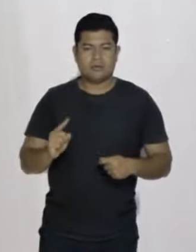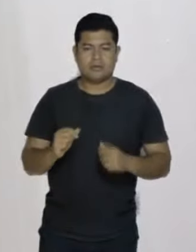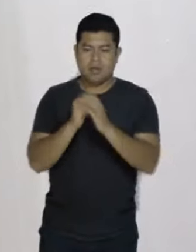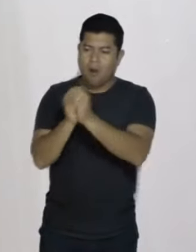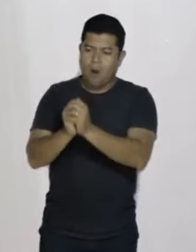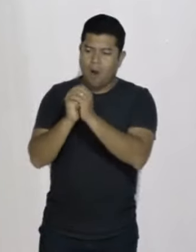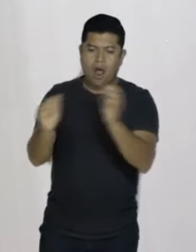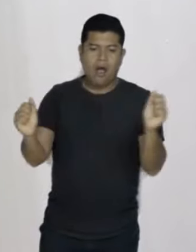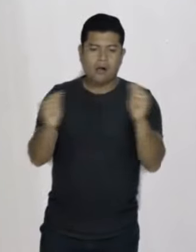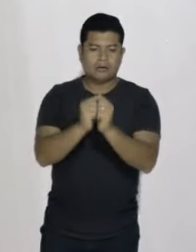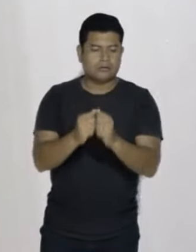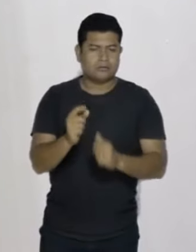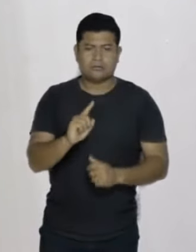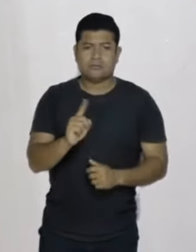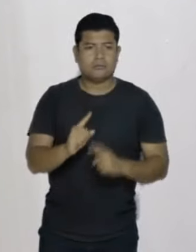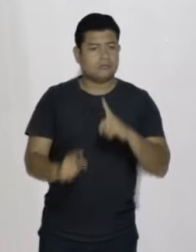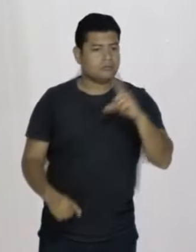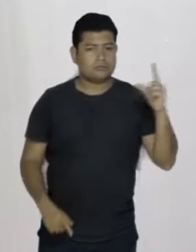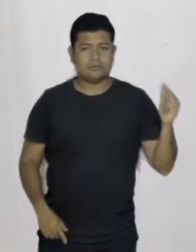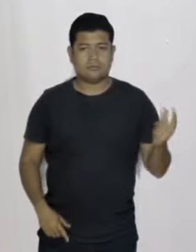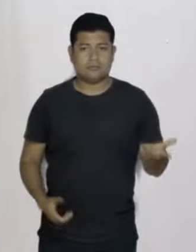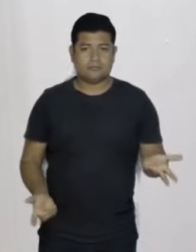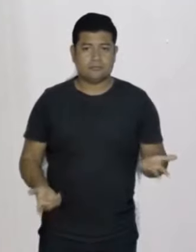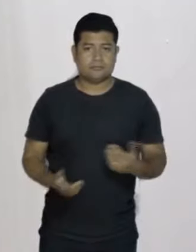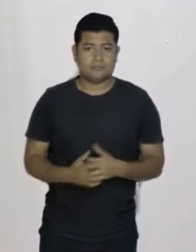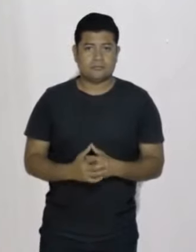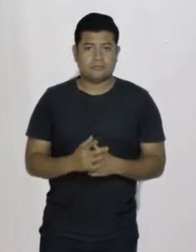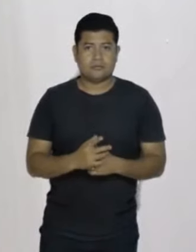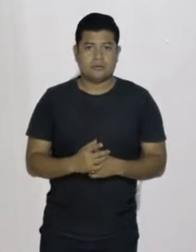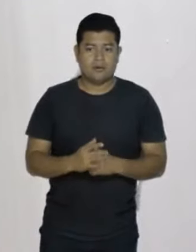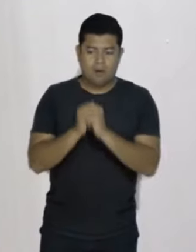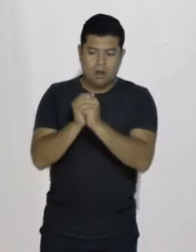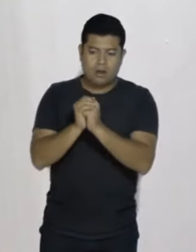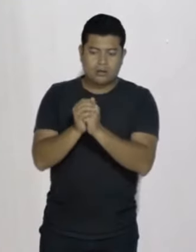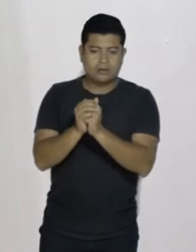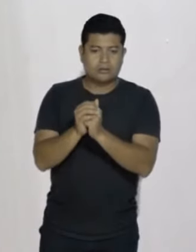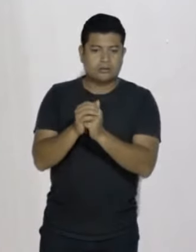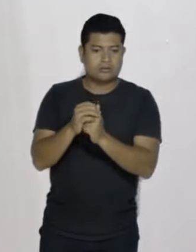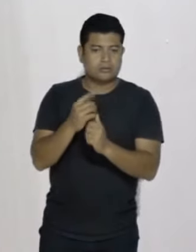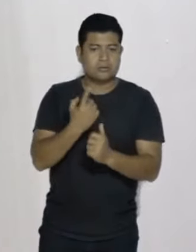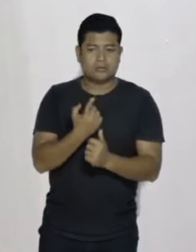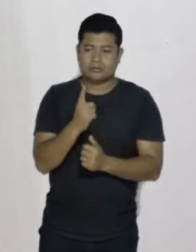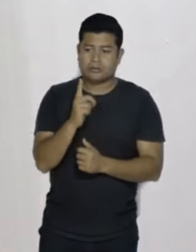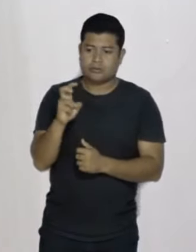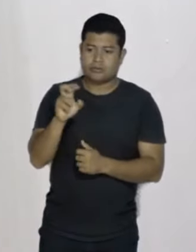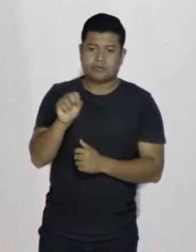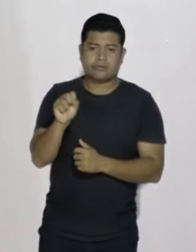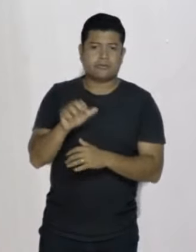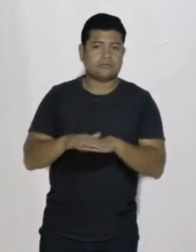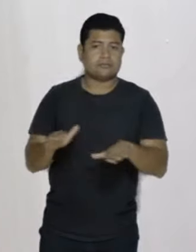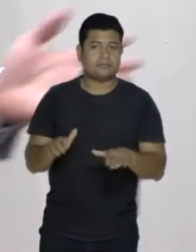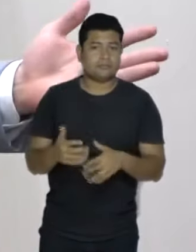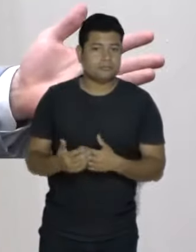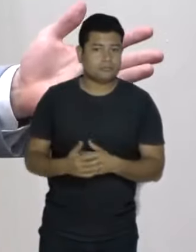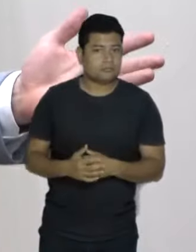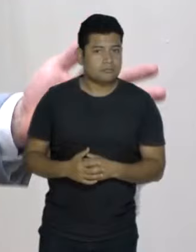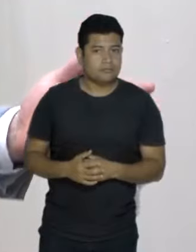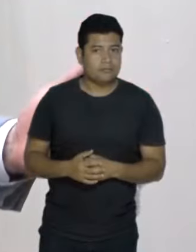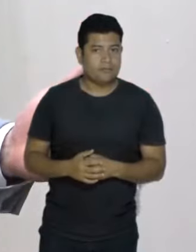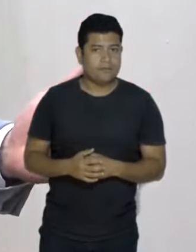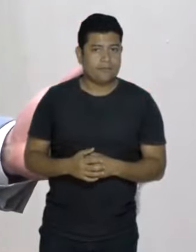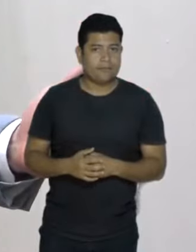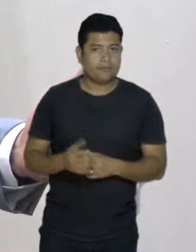fazer outra coisa uma oração de 15 segundos ao invés de não